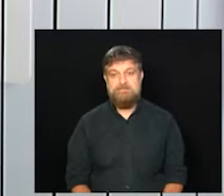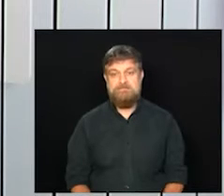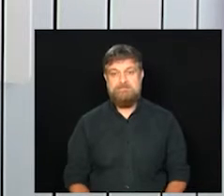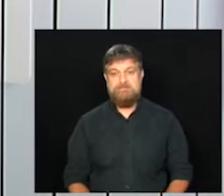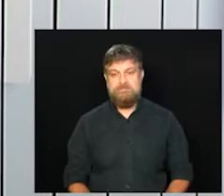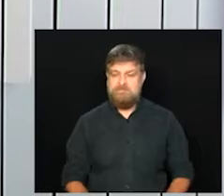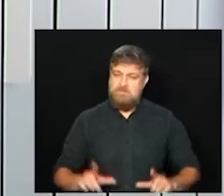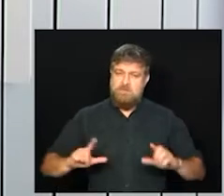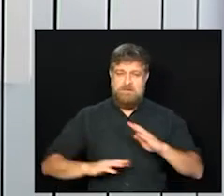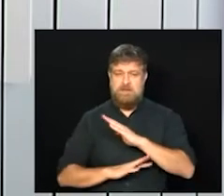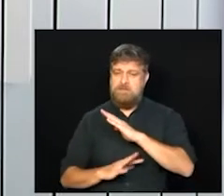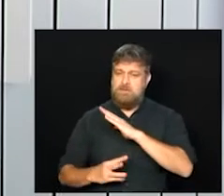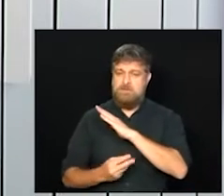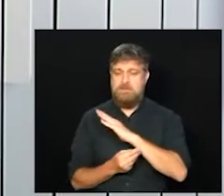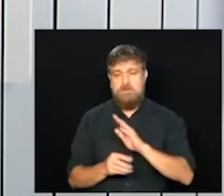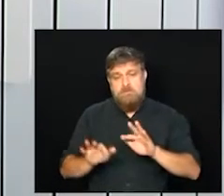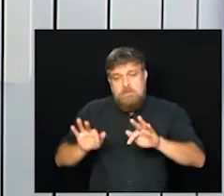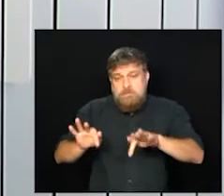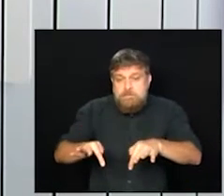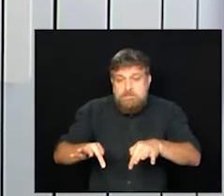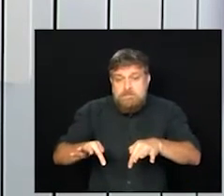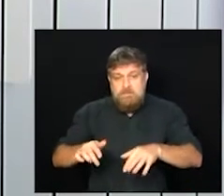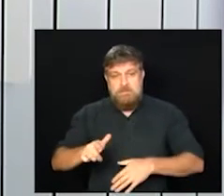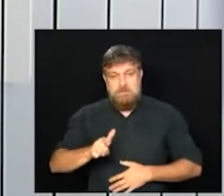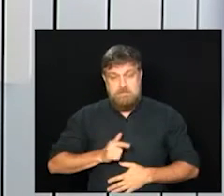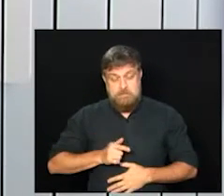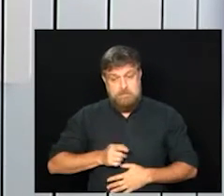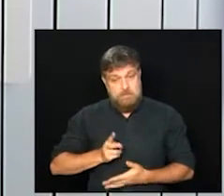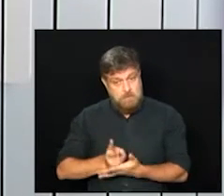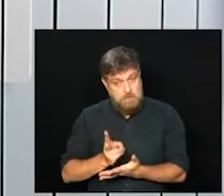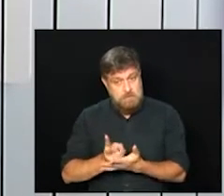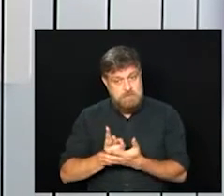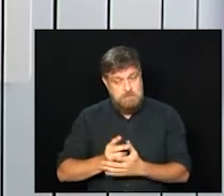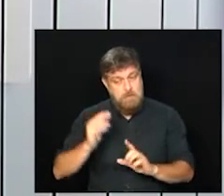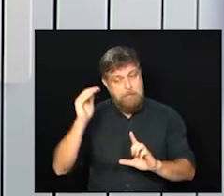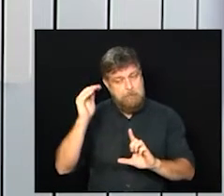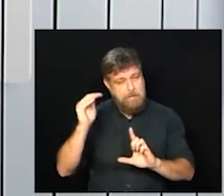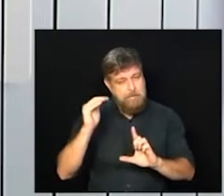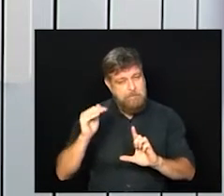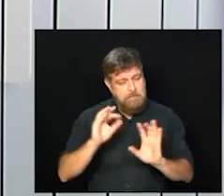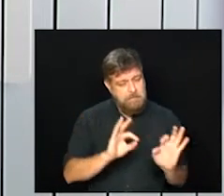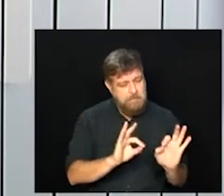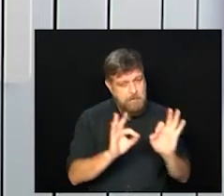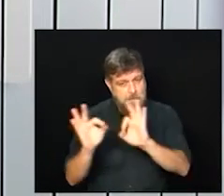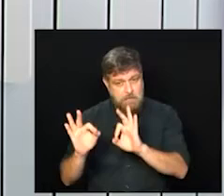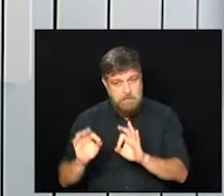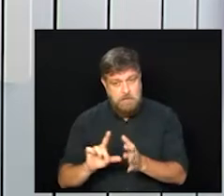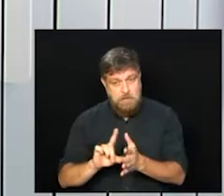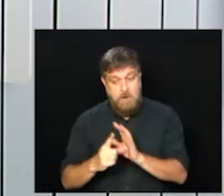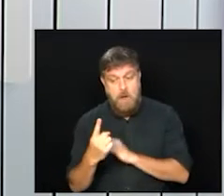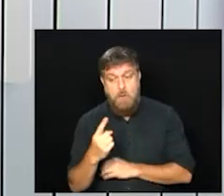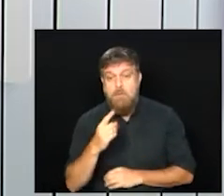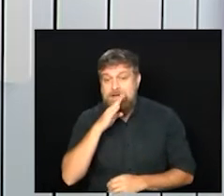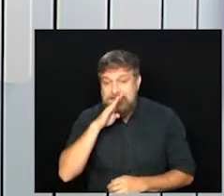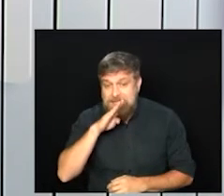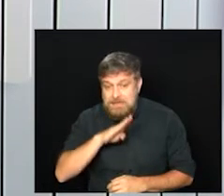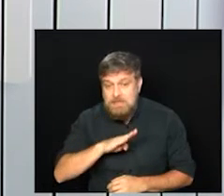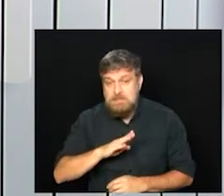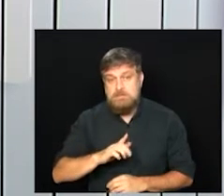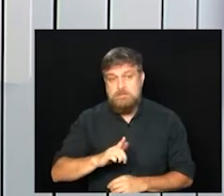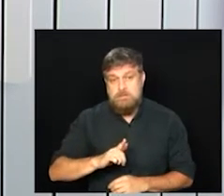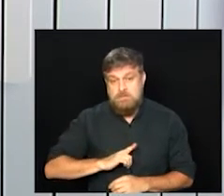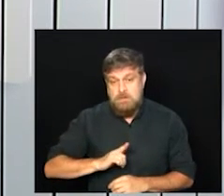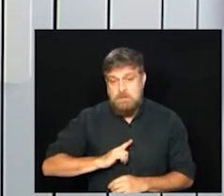E o Câmara Total fica por aqui. Continue na nossa programação, porque daqui a pouco, à